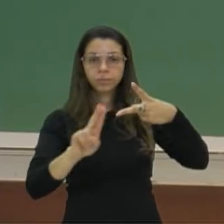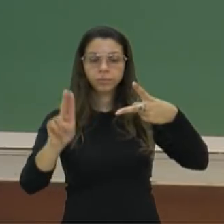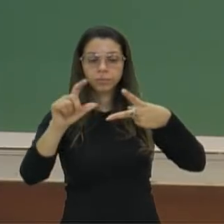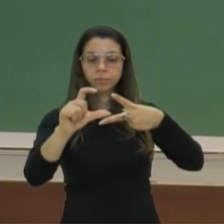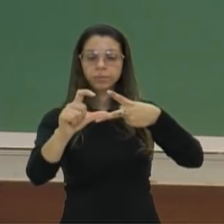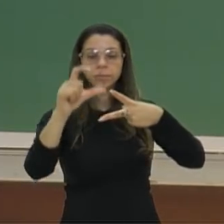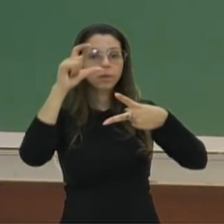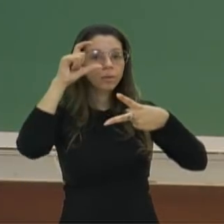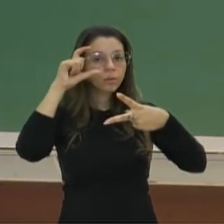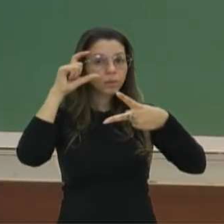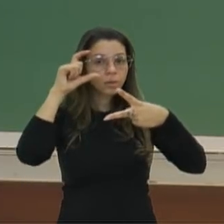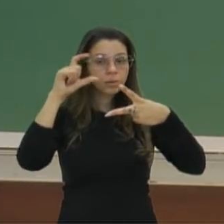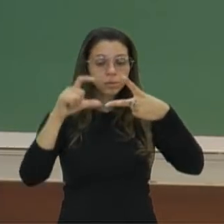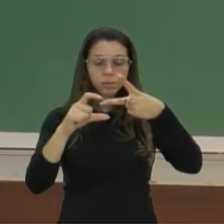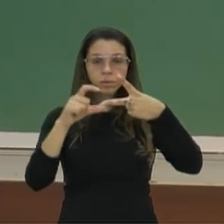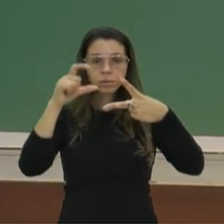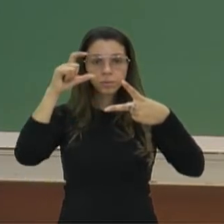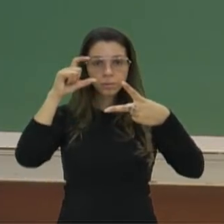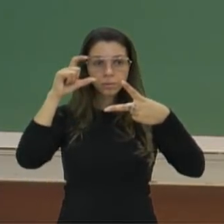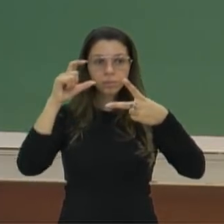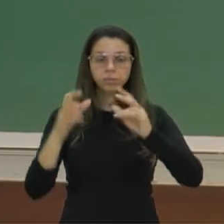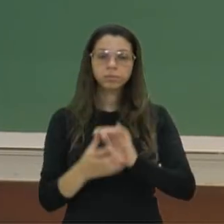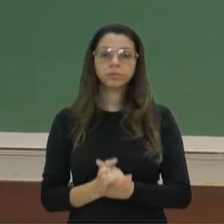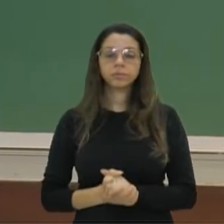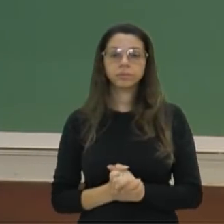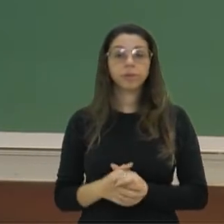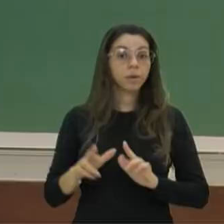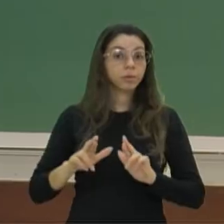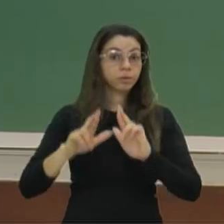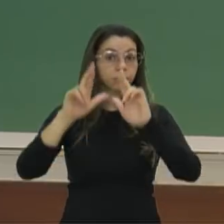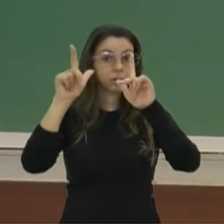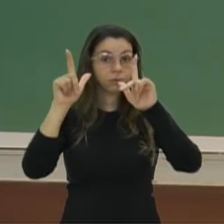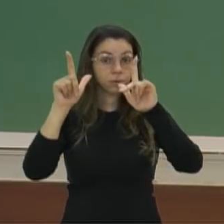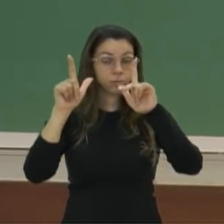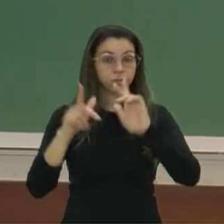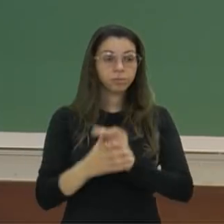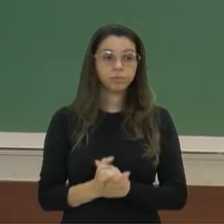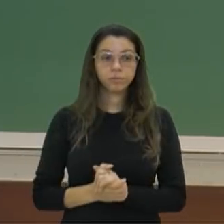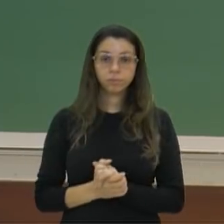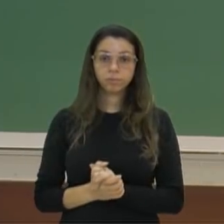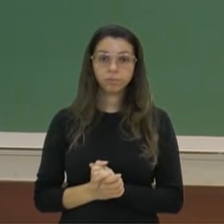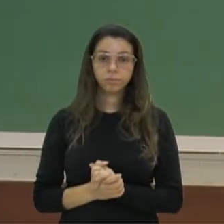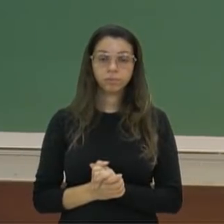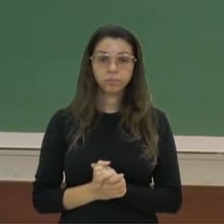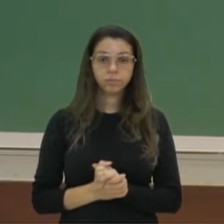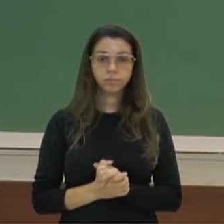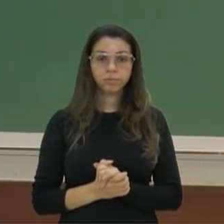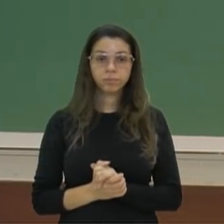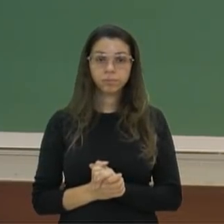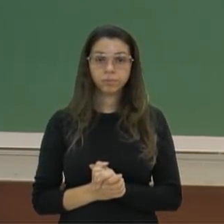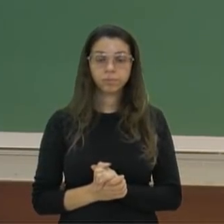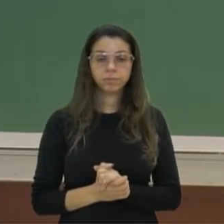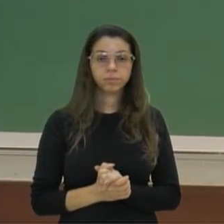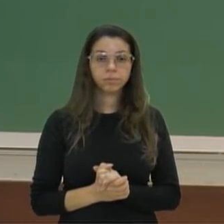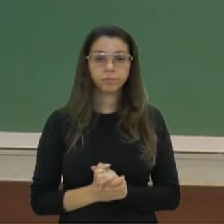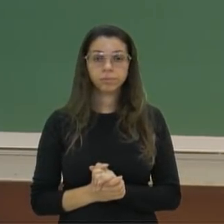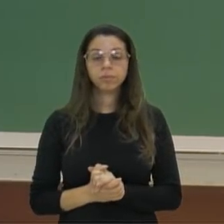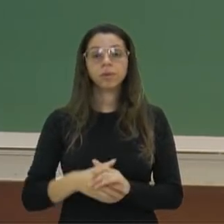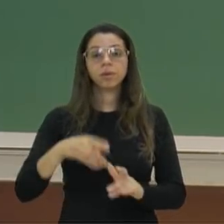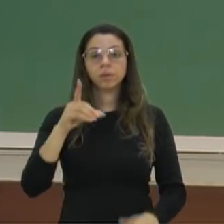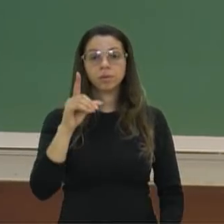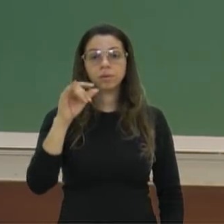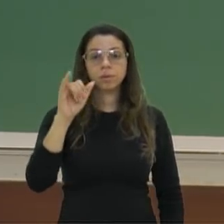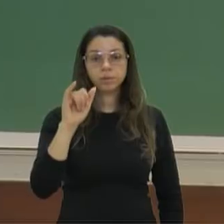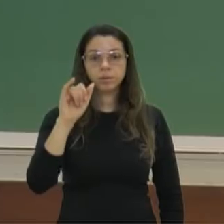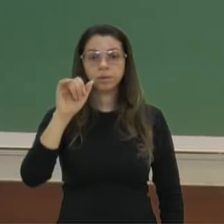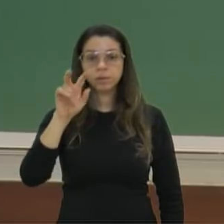lentes corretivas diferentes. Enquanto o míope usa uma lente